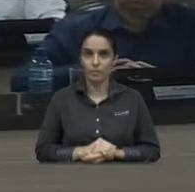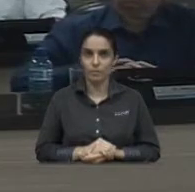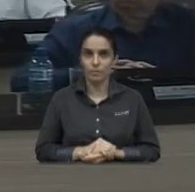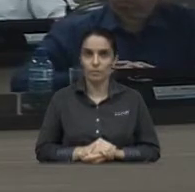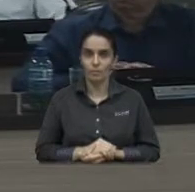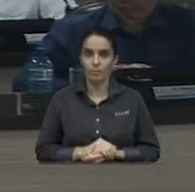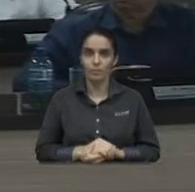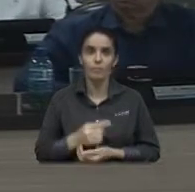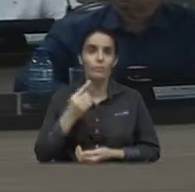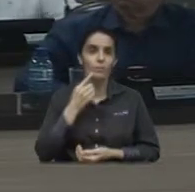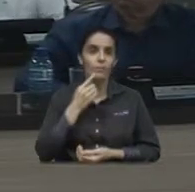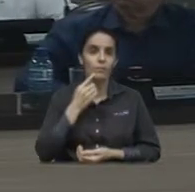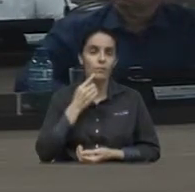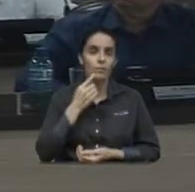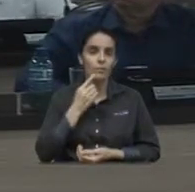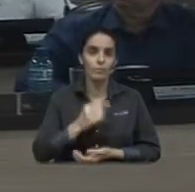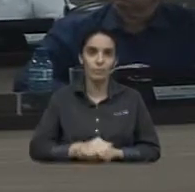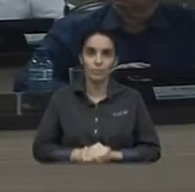Vereador Cleiton.